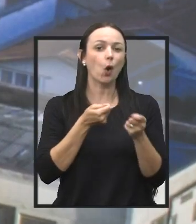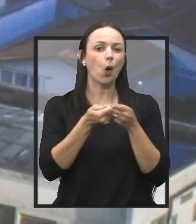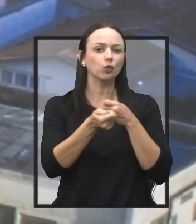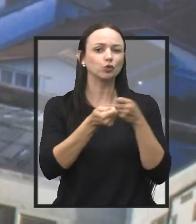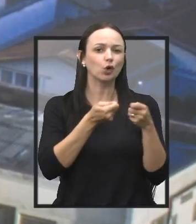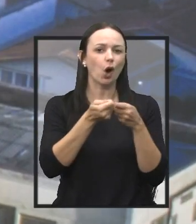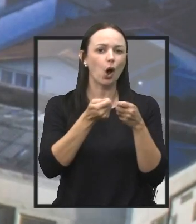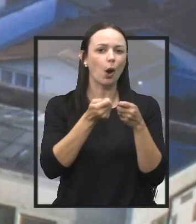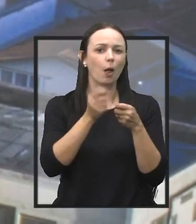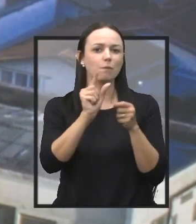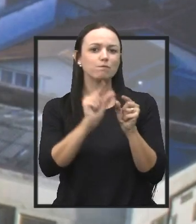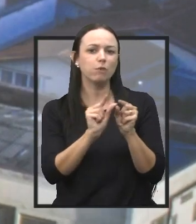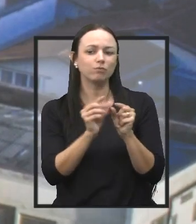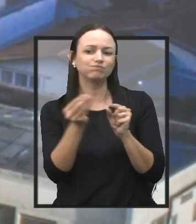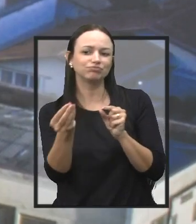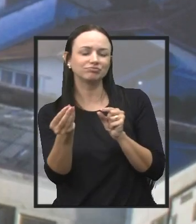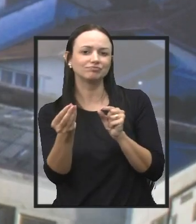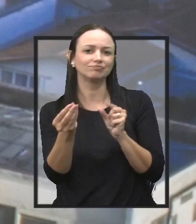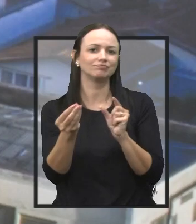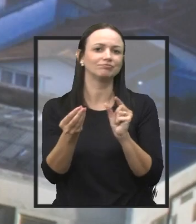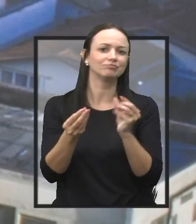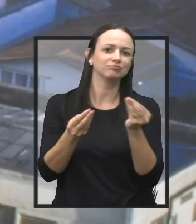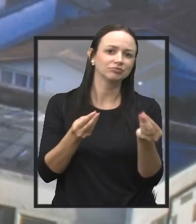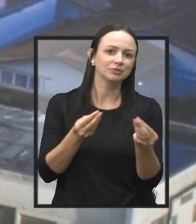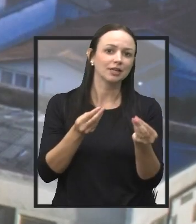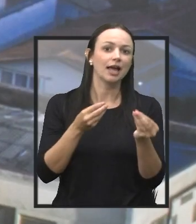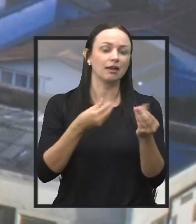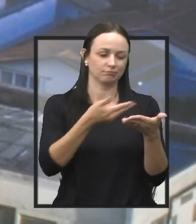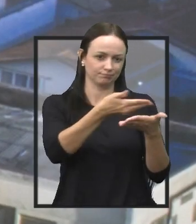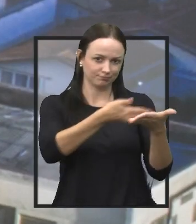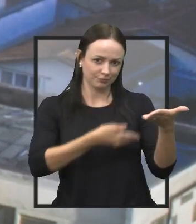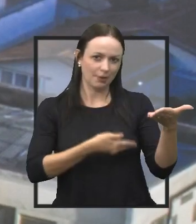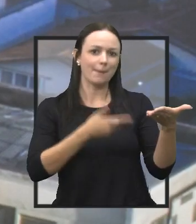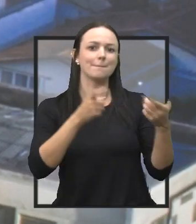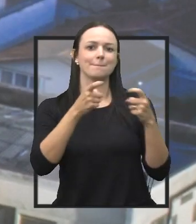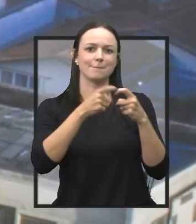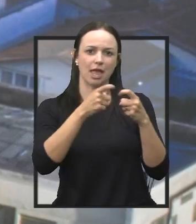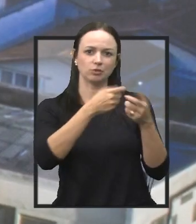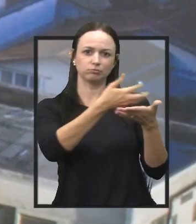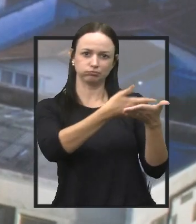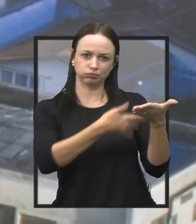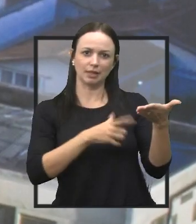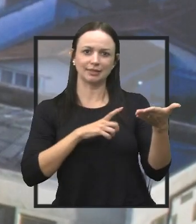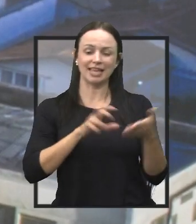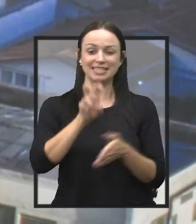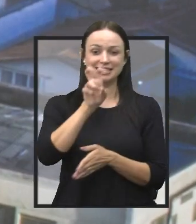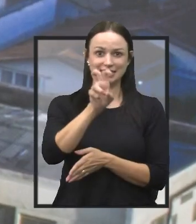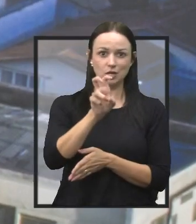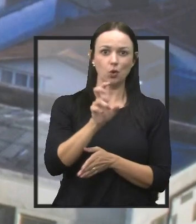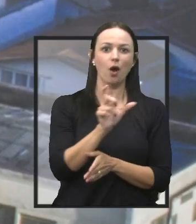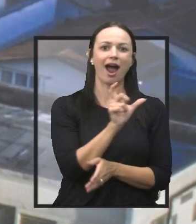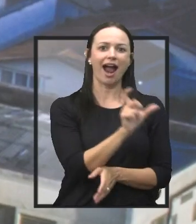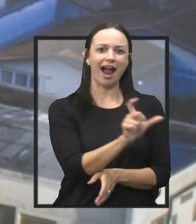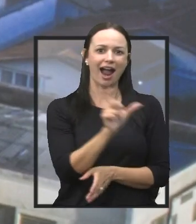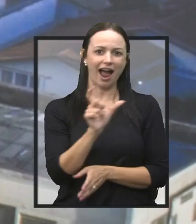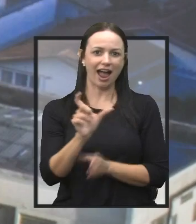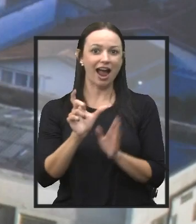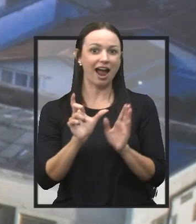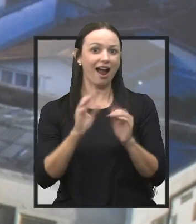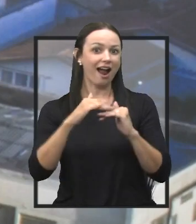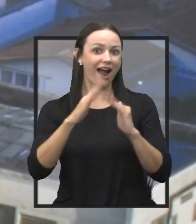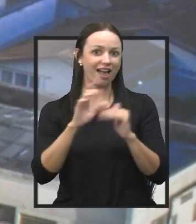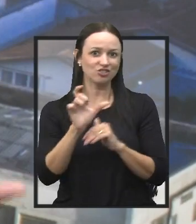dessas fitinhas. Então o paciente tem a prescrição médica que precisa, por exemplo, de 5 caixas, mas ele está recebendo 2. Não